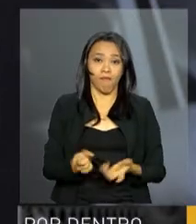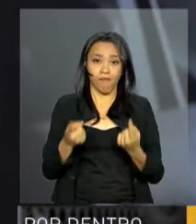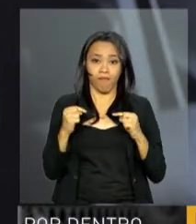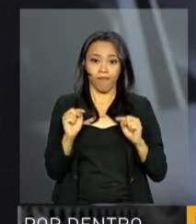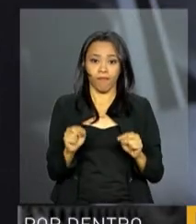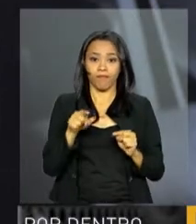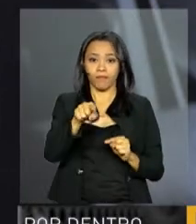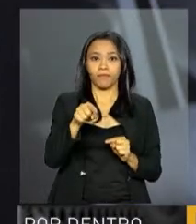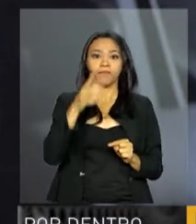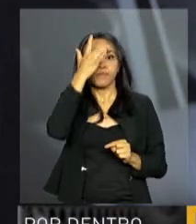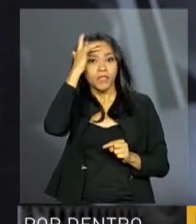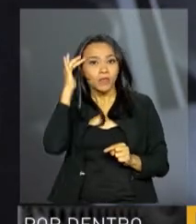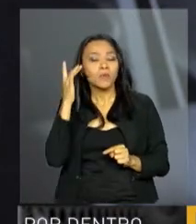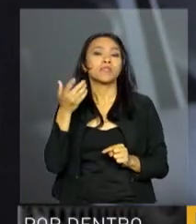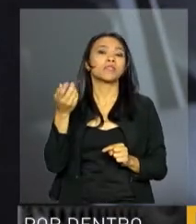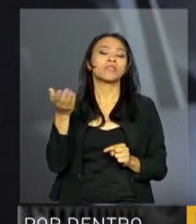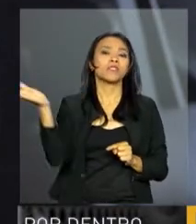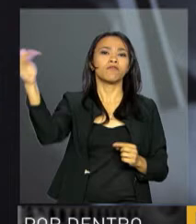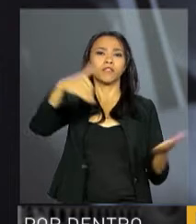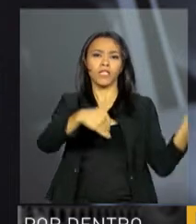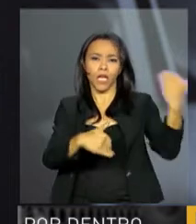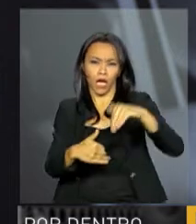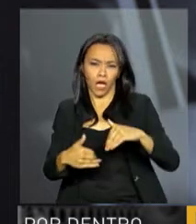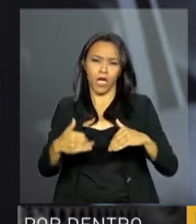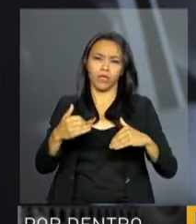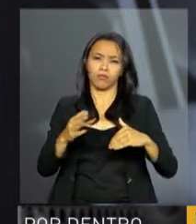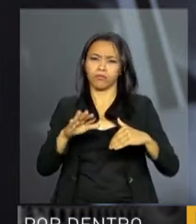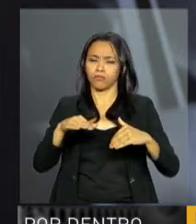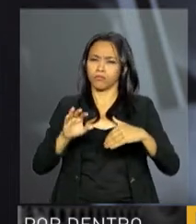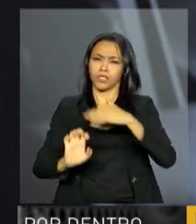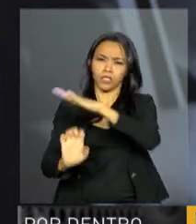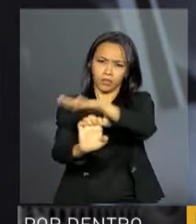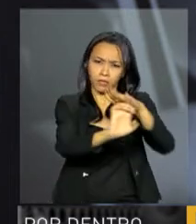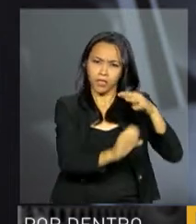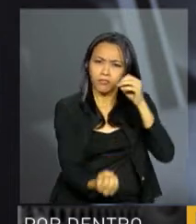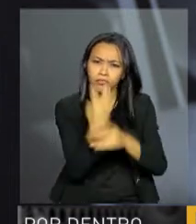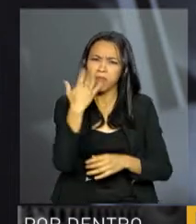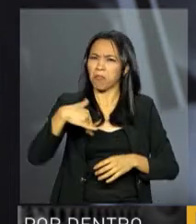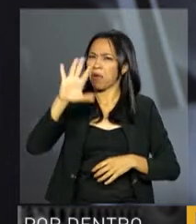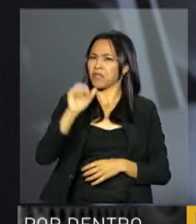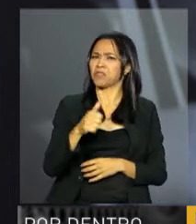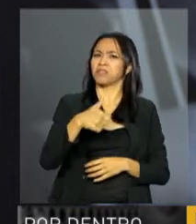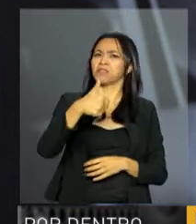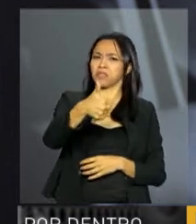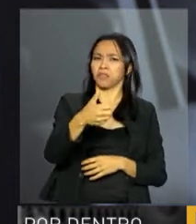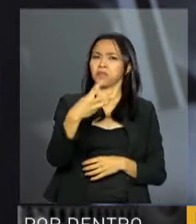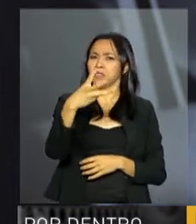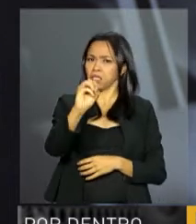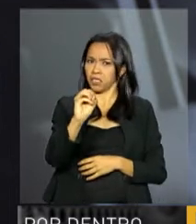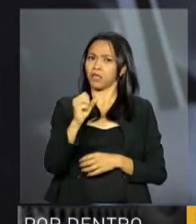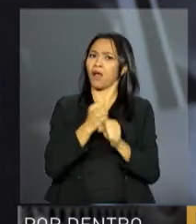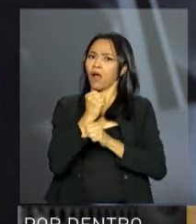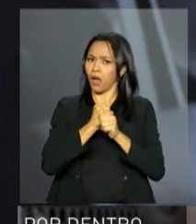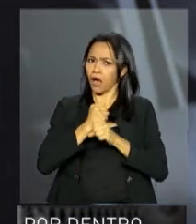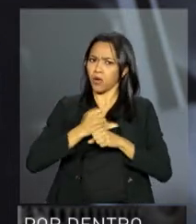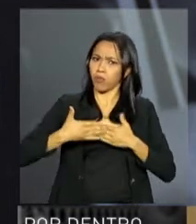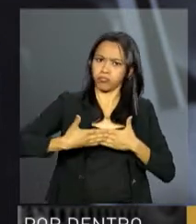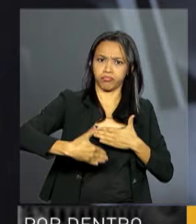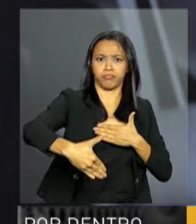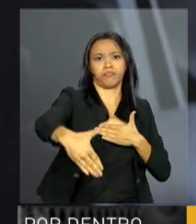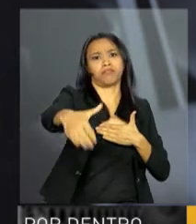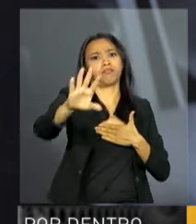externos estão no brasil há mais de 130 anos alguns continuamente com resultados muito positivos